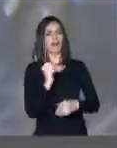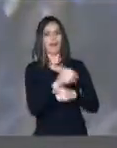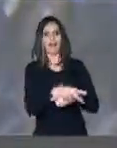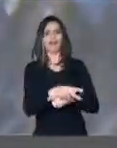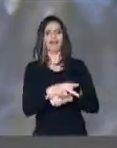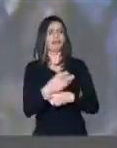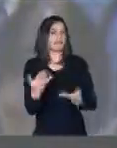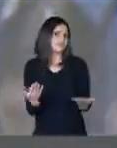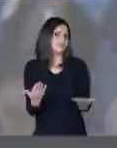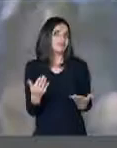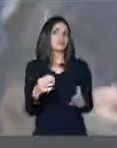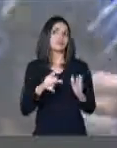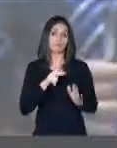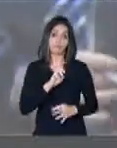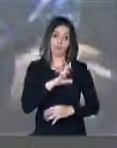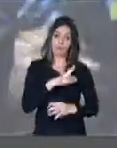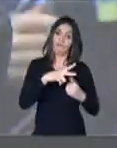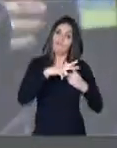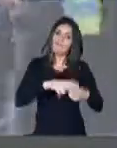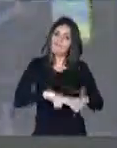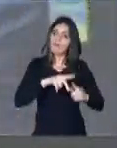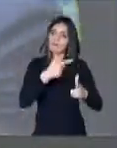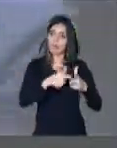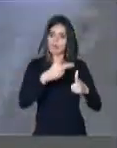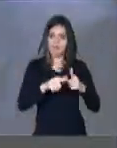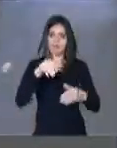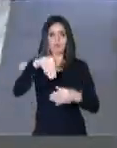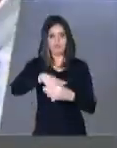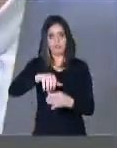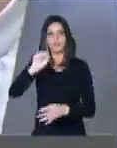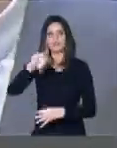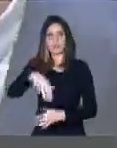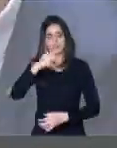PEC só corrige esse problema, por isso nós encaminhamos sim.